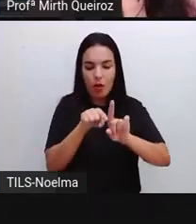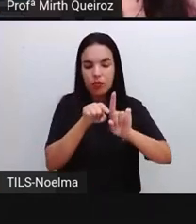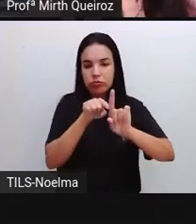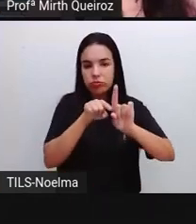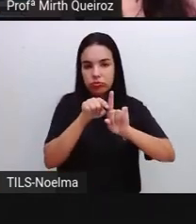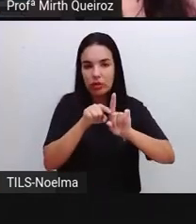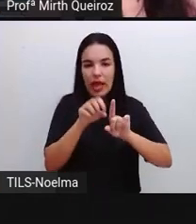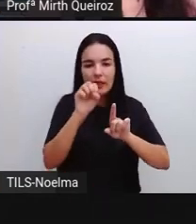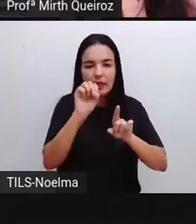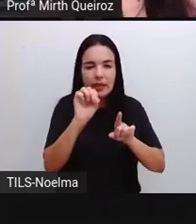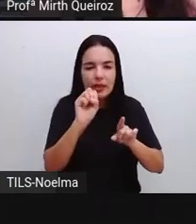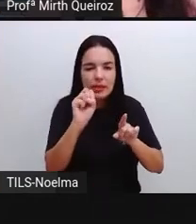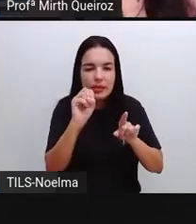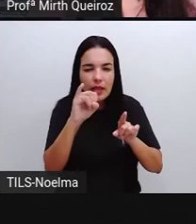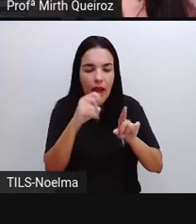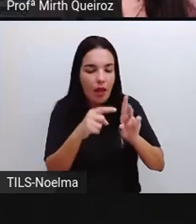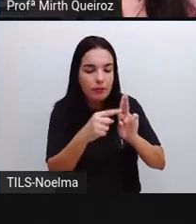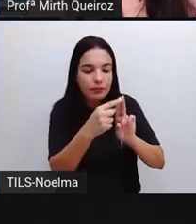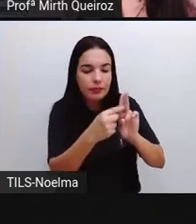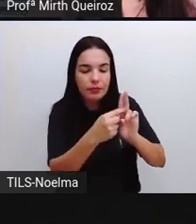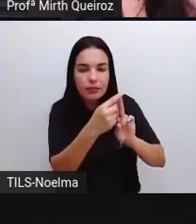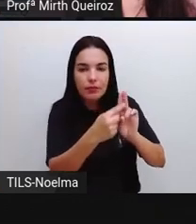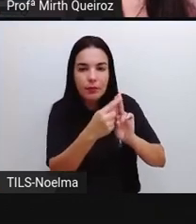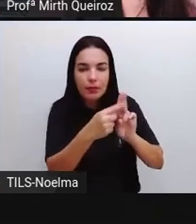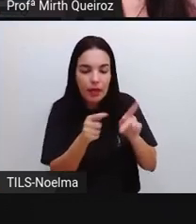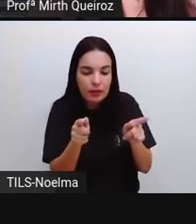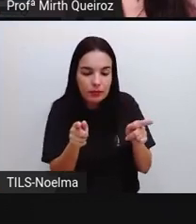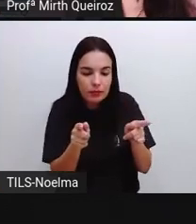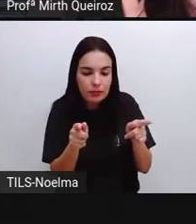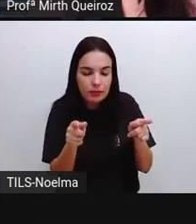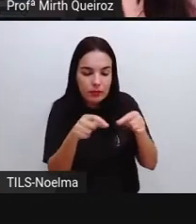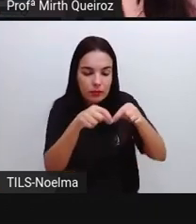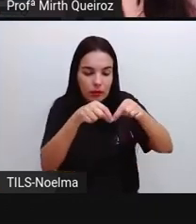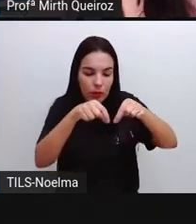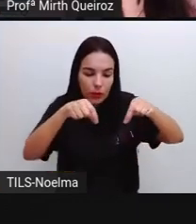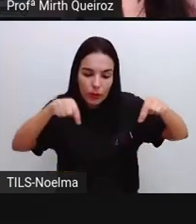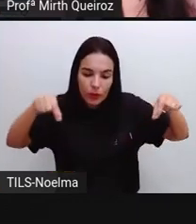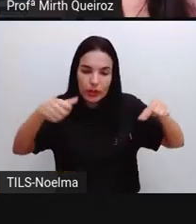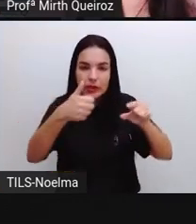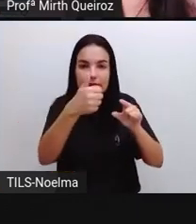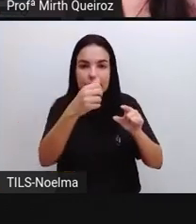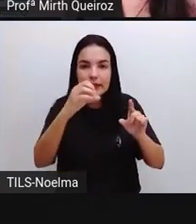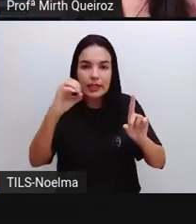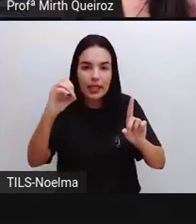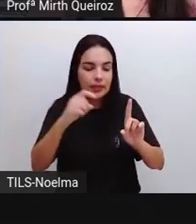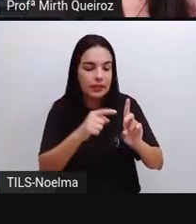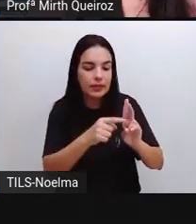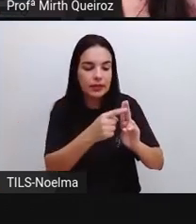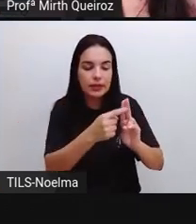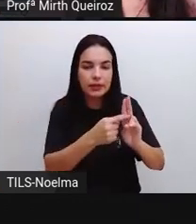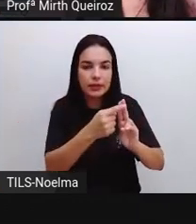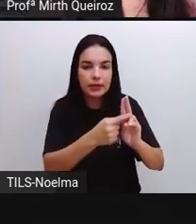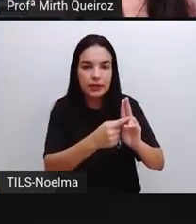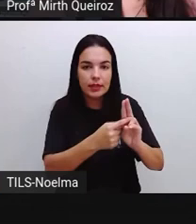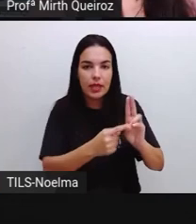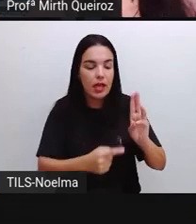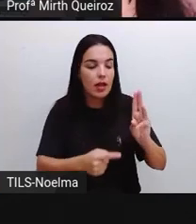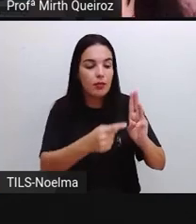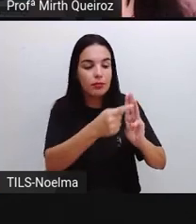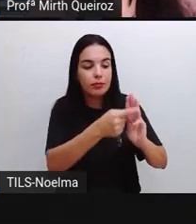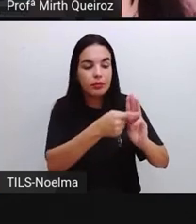de 10 cubinhos né vai formar essa Barrinha aí nós temos a dezena Aqui nós temos o que